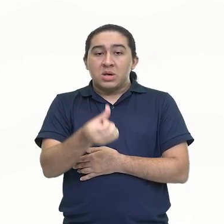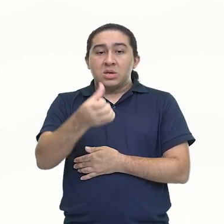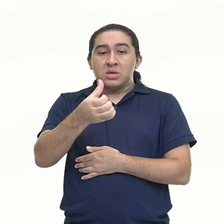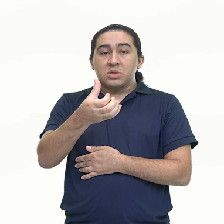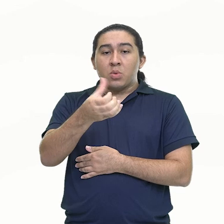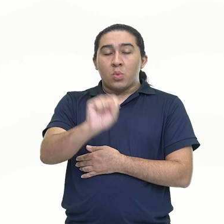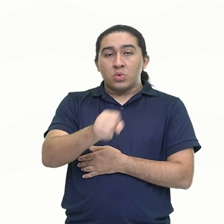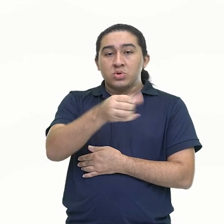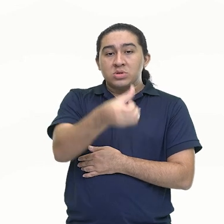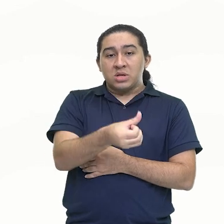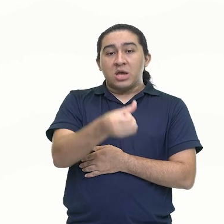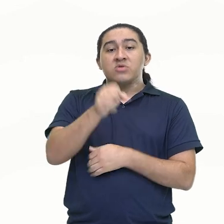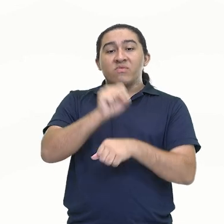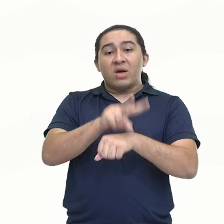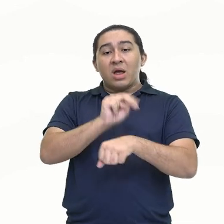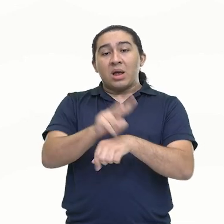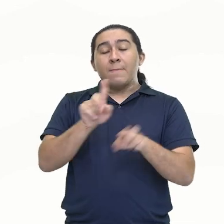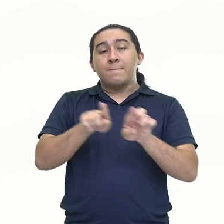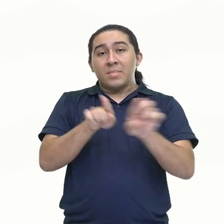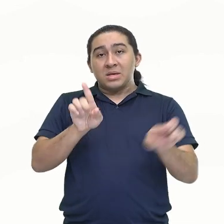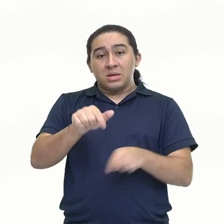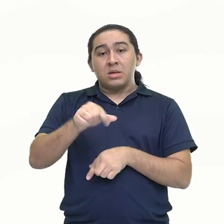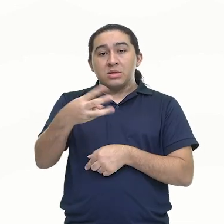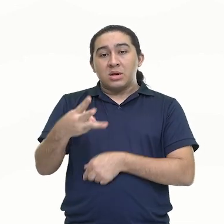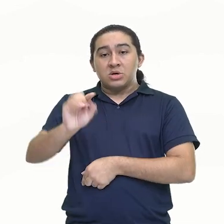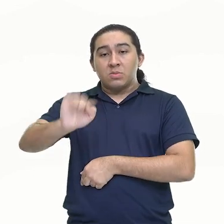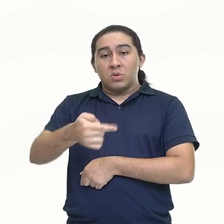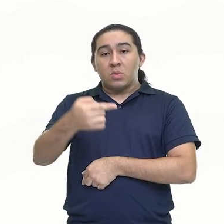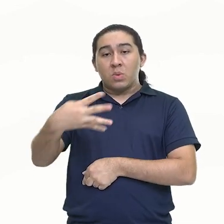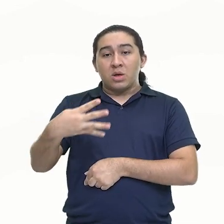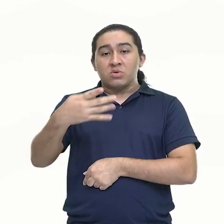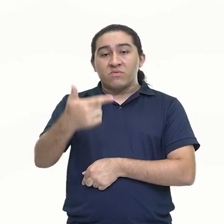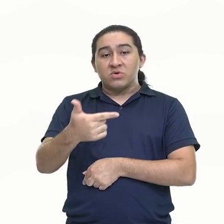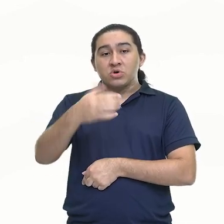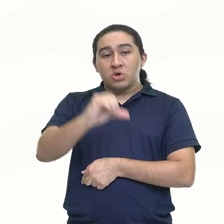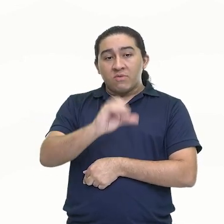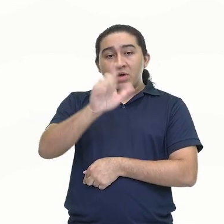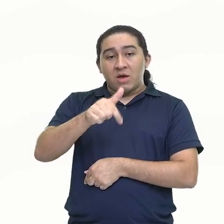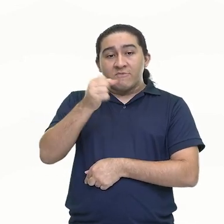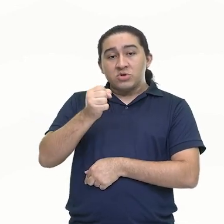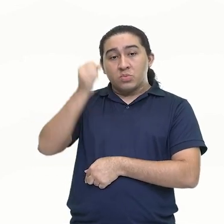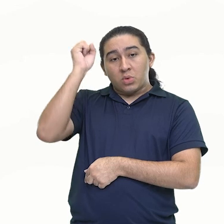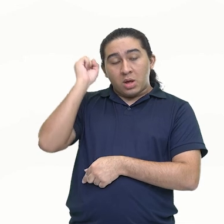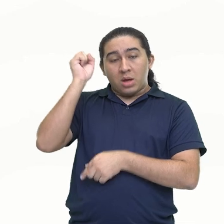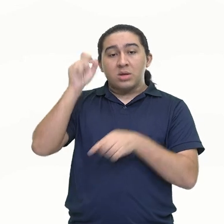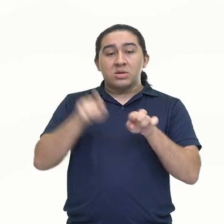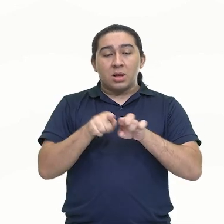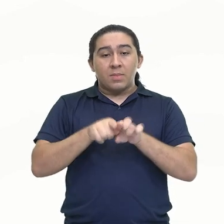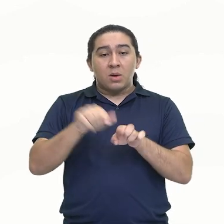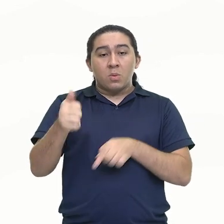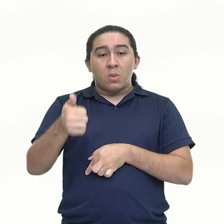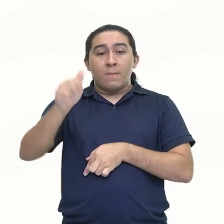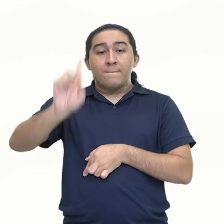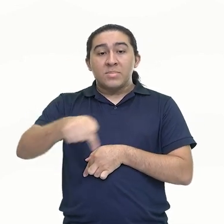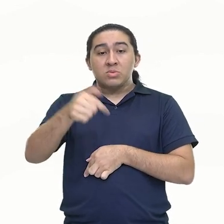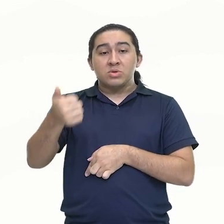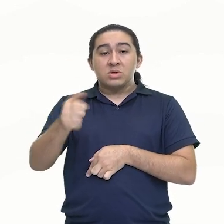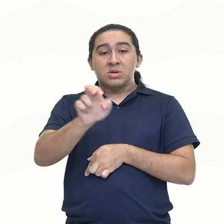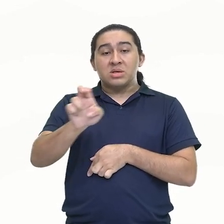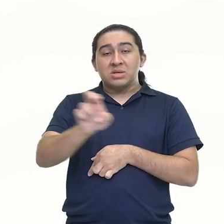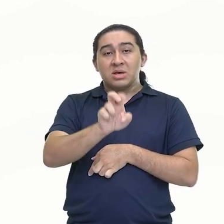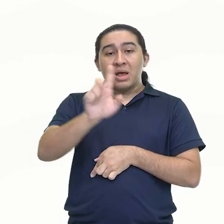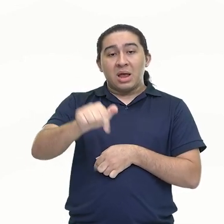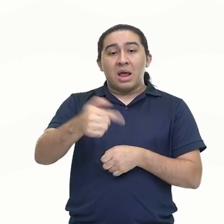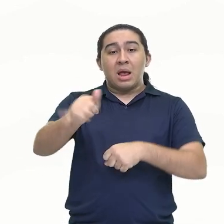5.686 vagas, sendo 3.429 para o vestibular, 1.155